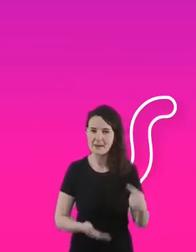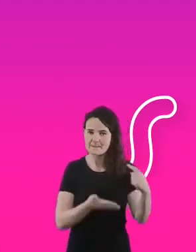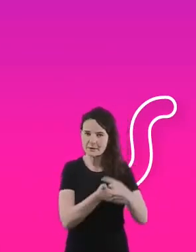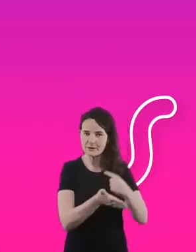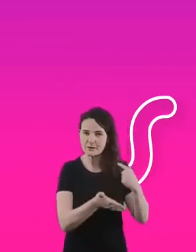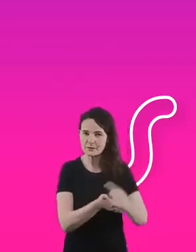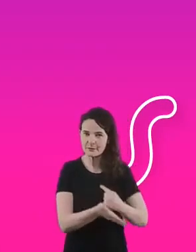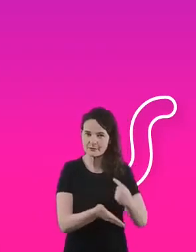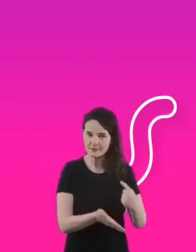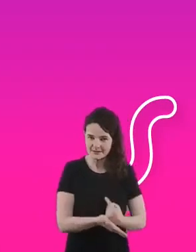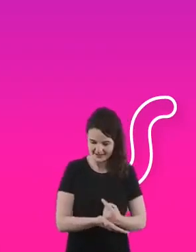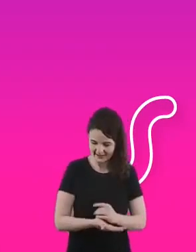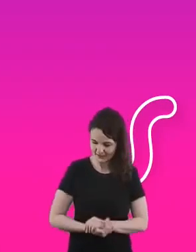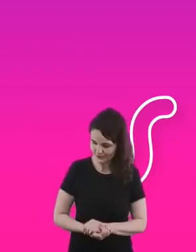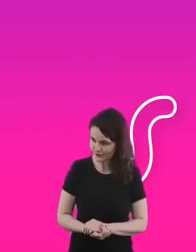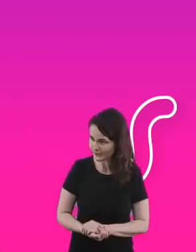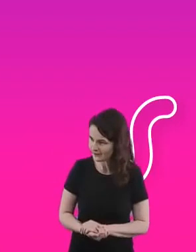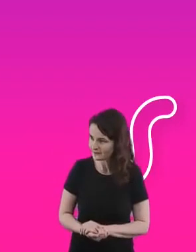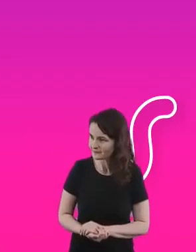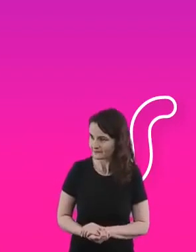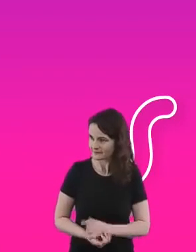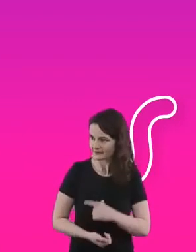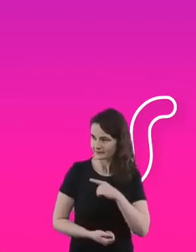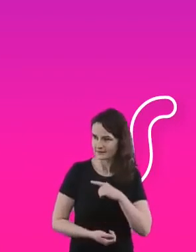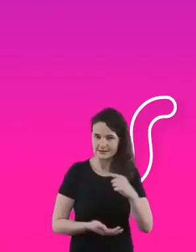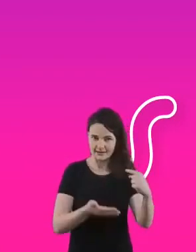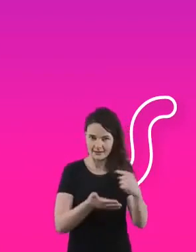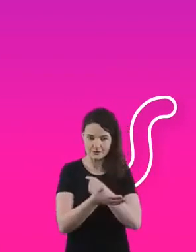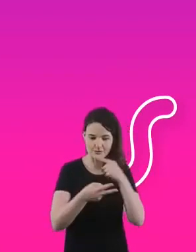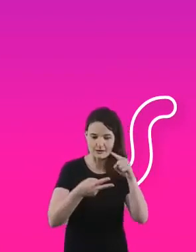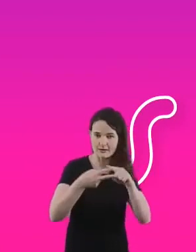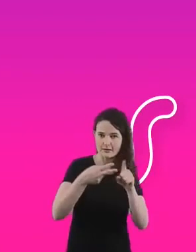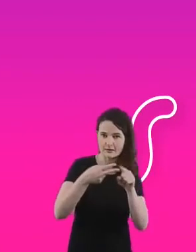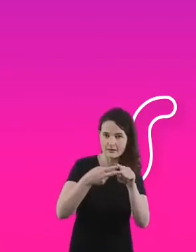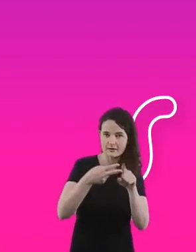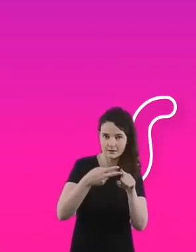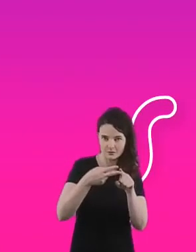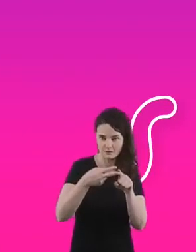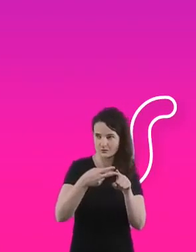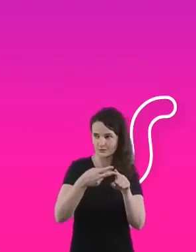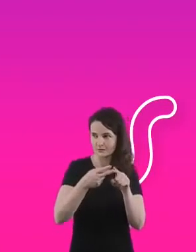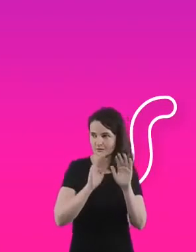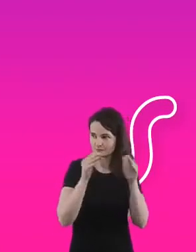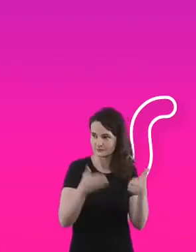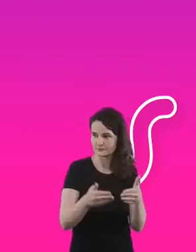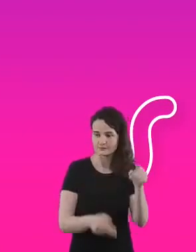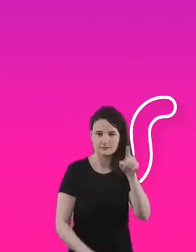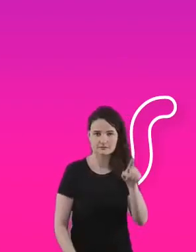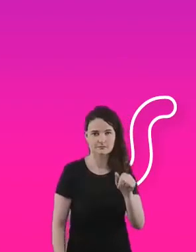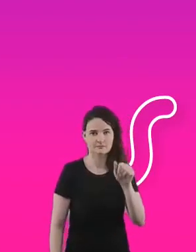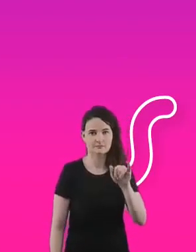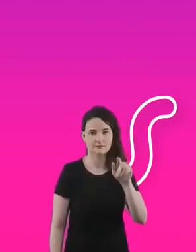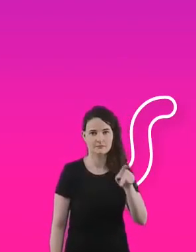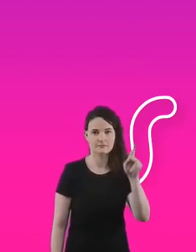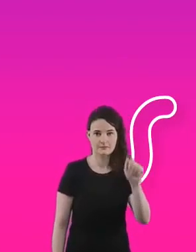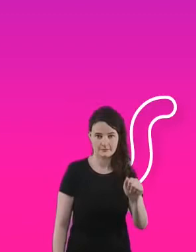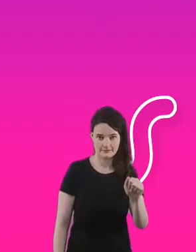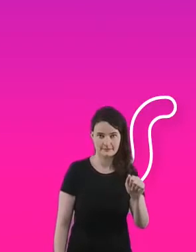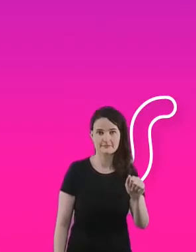assistindo. Tem algumas perguntas aqui que eu queria direcionar para a Zaika, que elas falam mais sobre expressões culturais